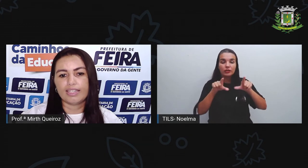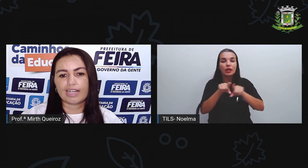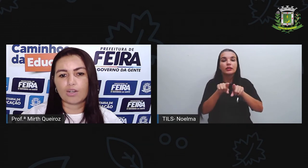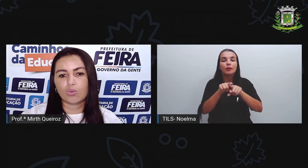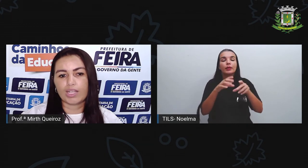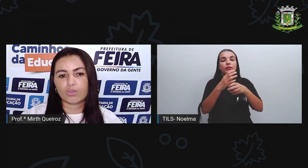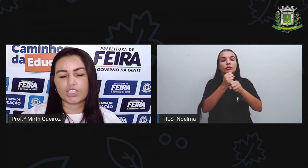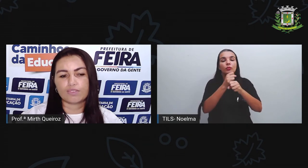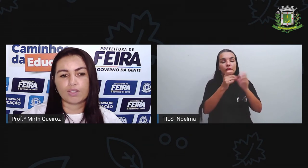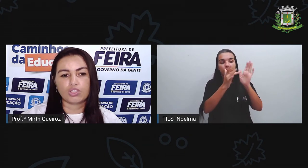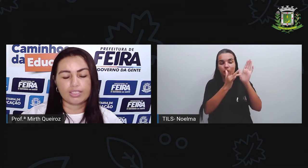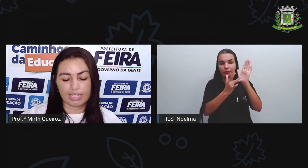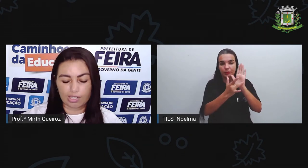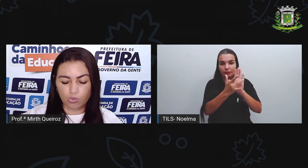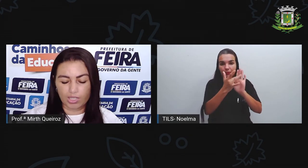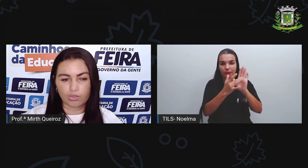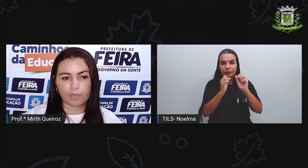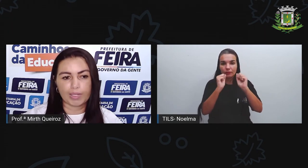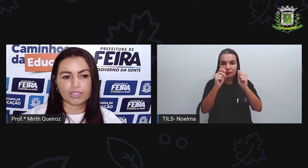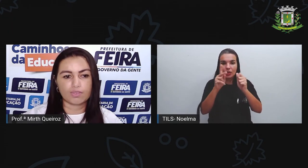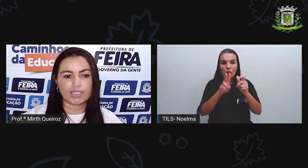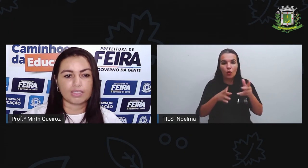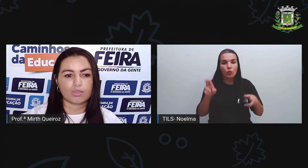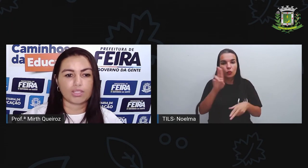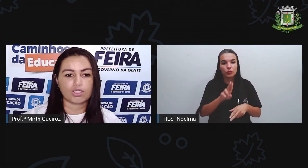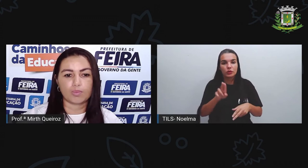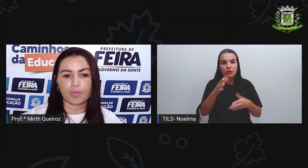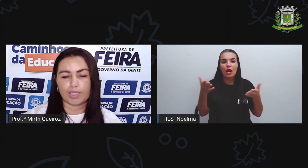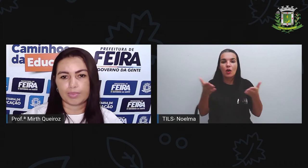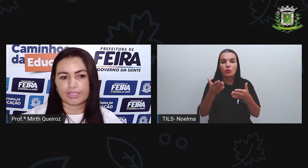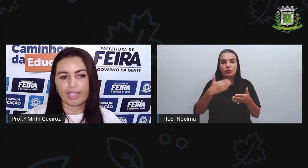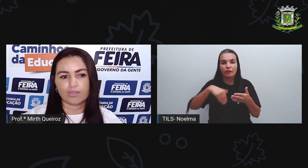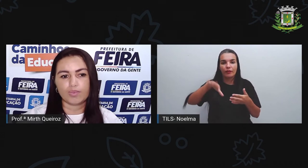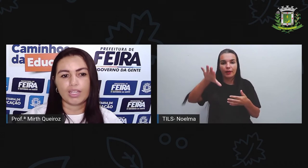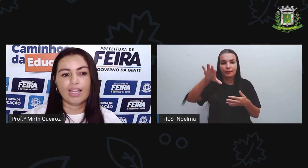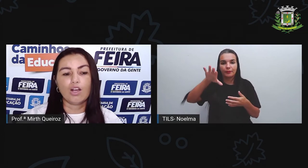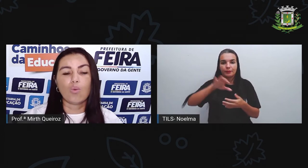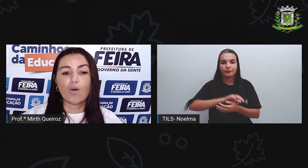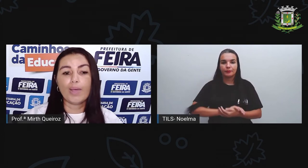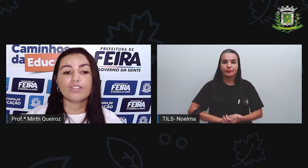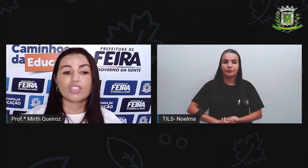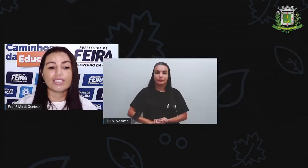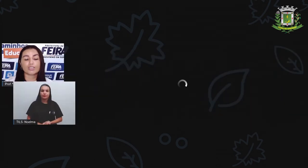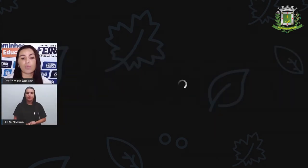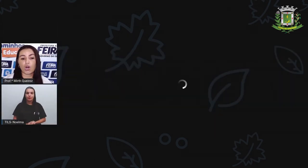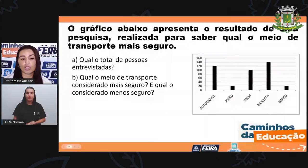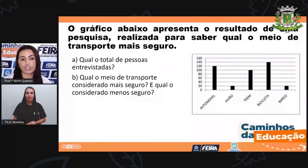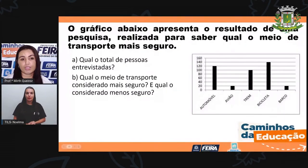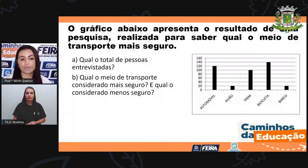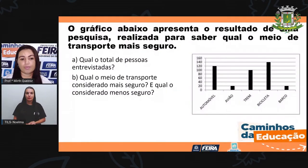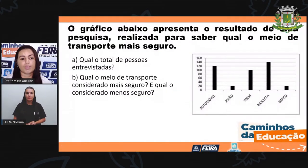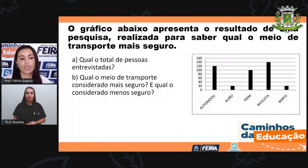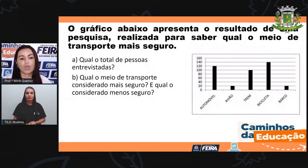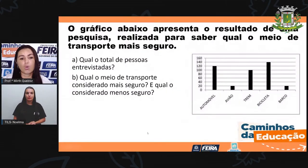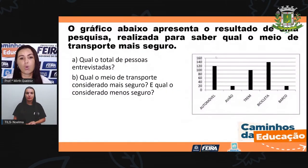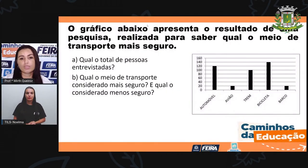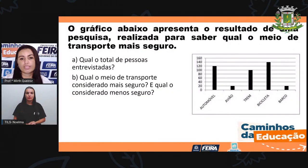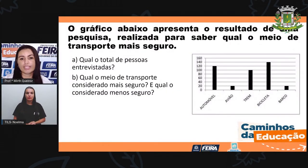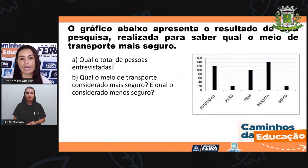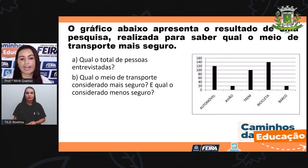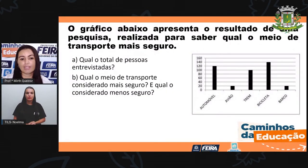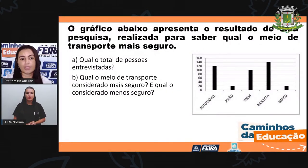e a calculadora. A gente vai utilizar a calculadora para resolver as situações e problemas, certo? Qual o meio de transporte